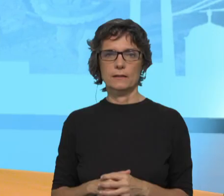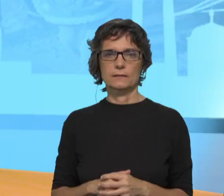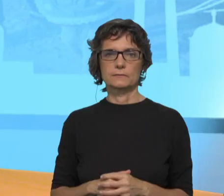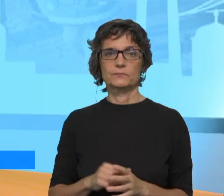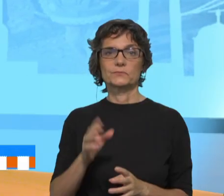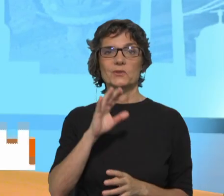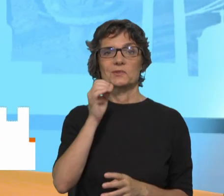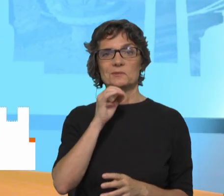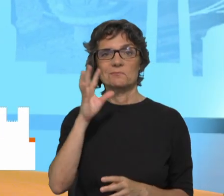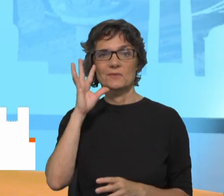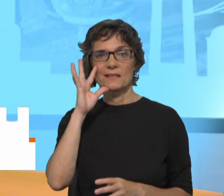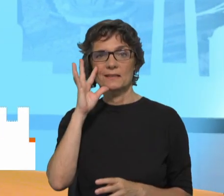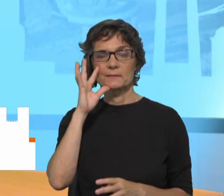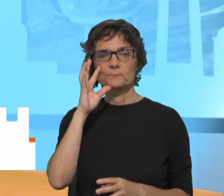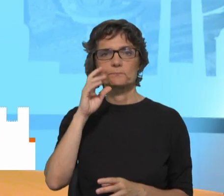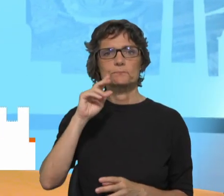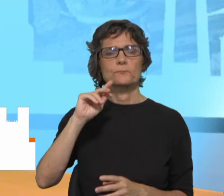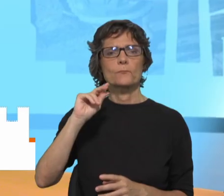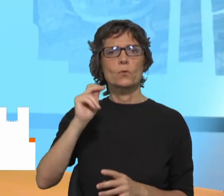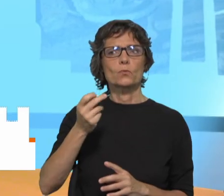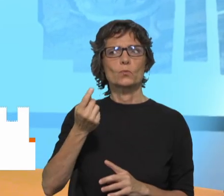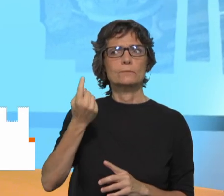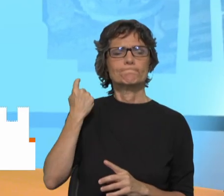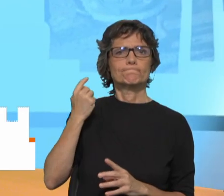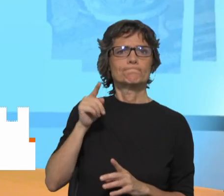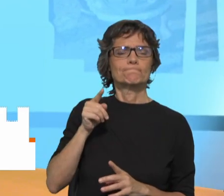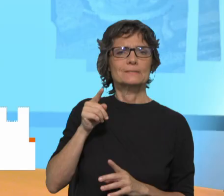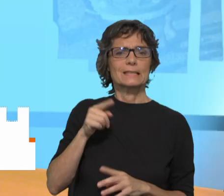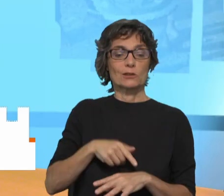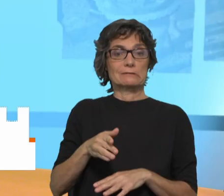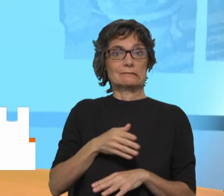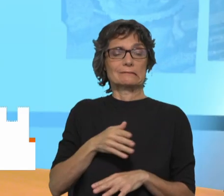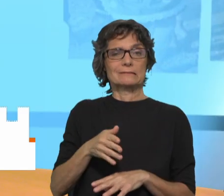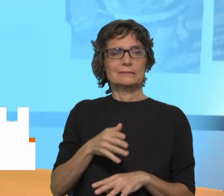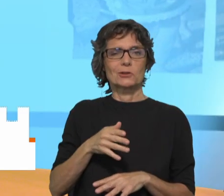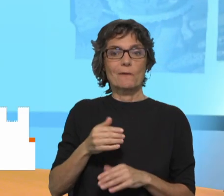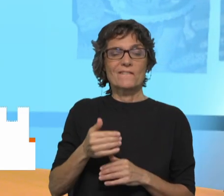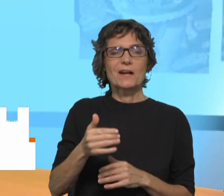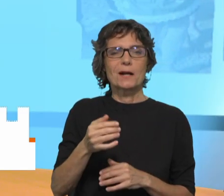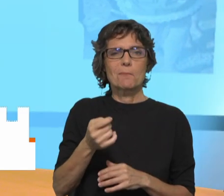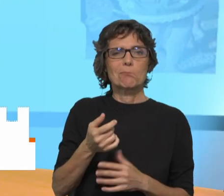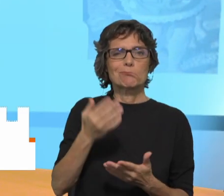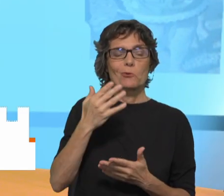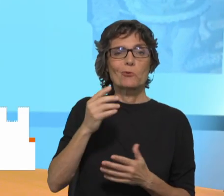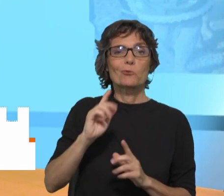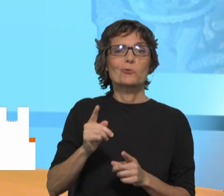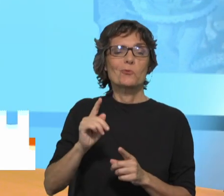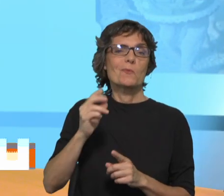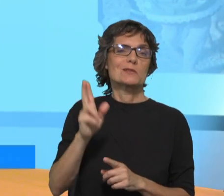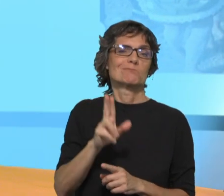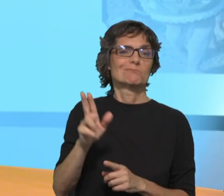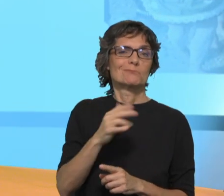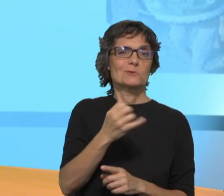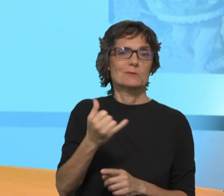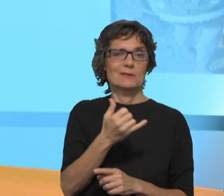Olá, muito boa tarde. Há um ano atrás estávamos a poucos dias do início da Jornada Mundial da Juventude Lisboa